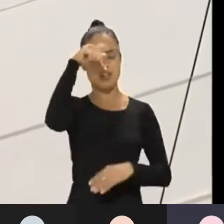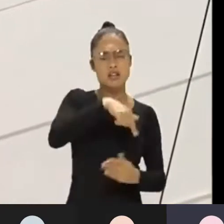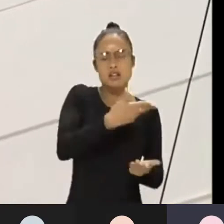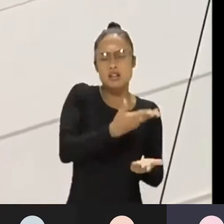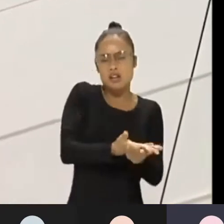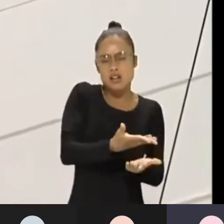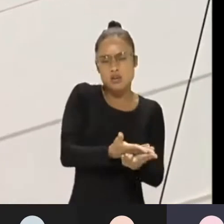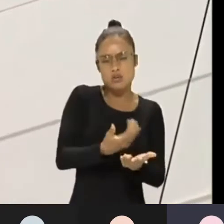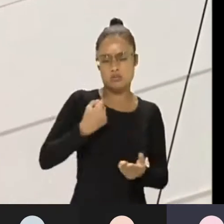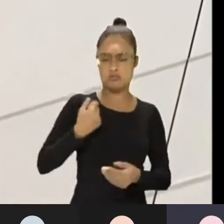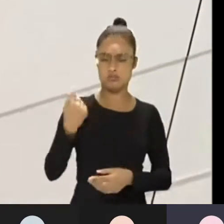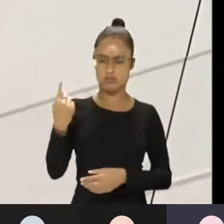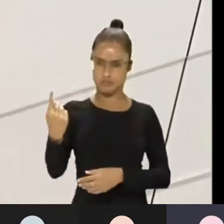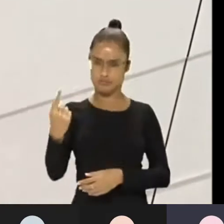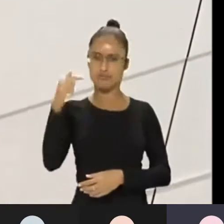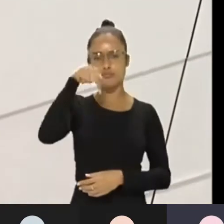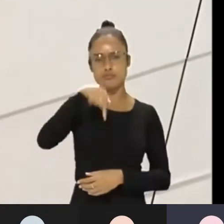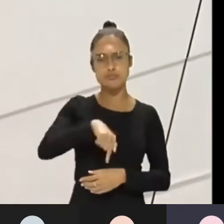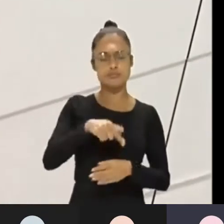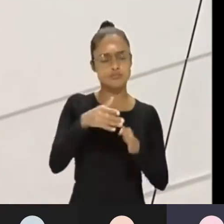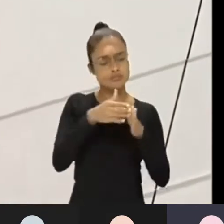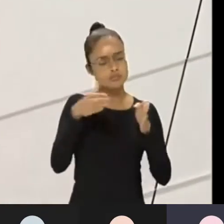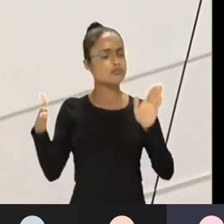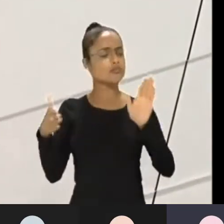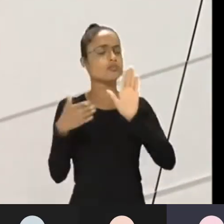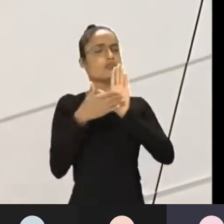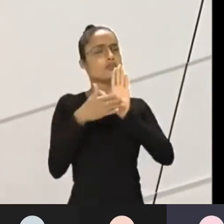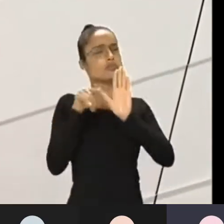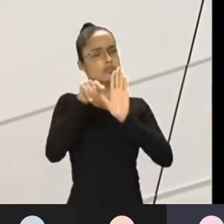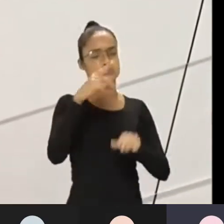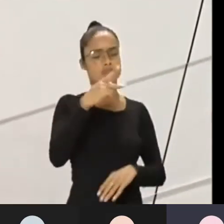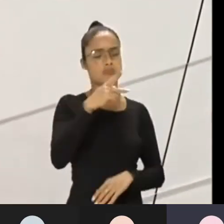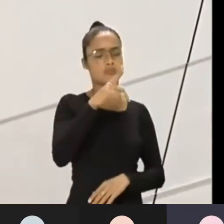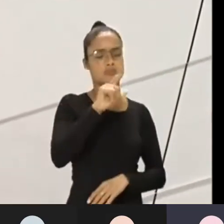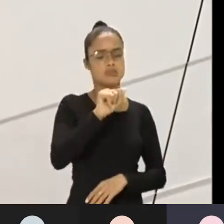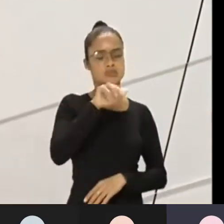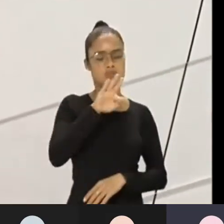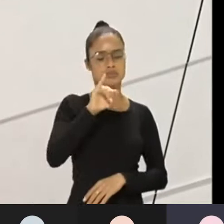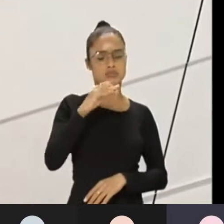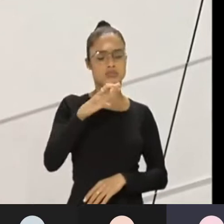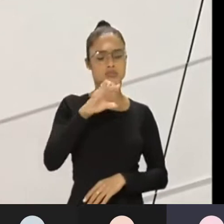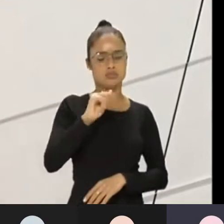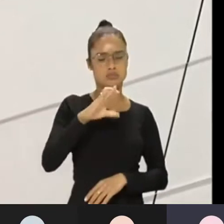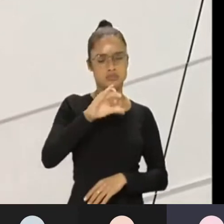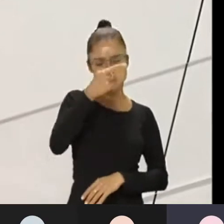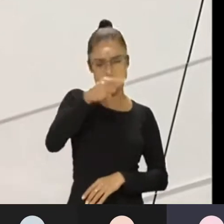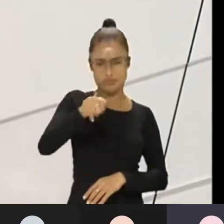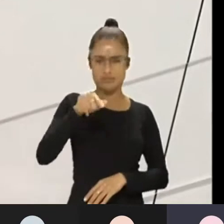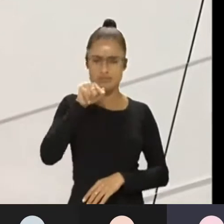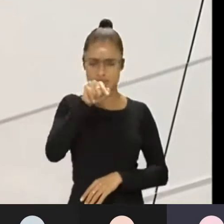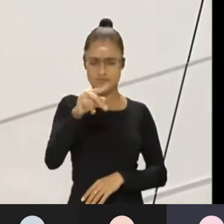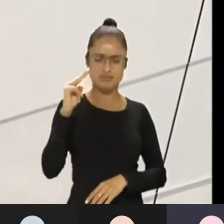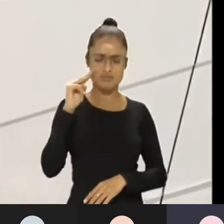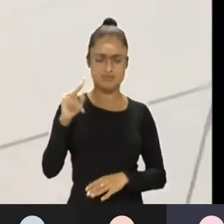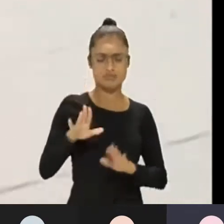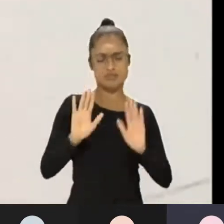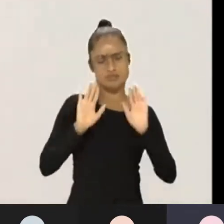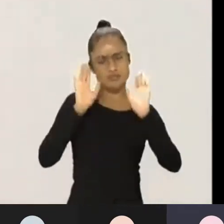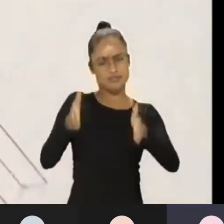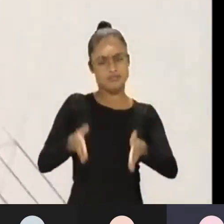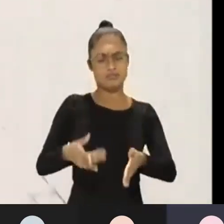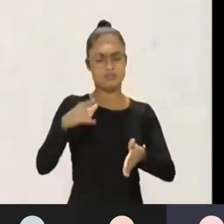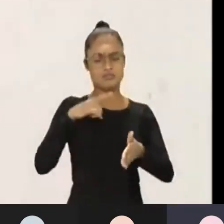1. Dentro dessa proposta, então, a planificação fica como uma atividade para você. Você já tem as vistas,